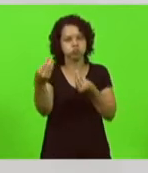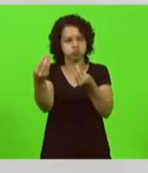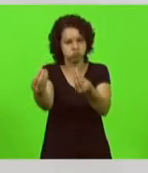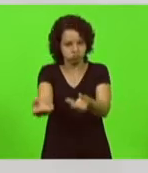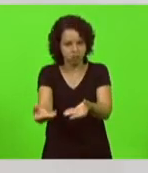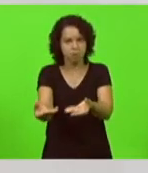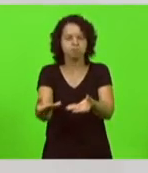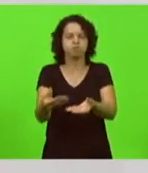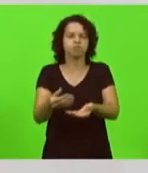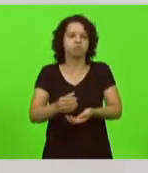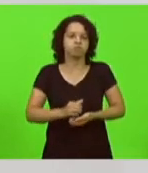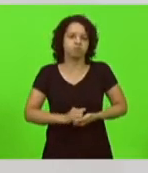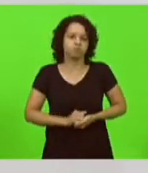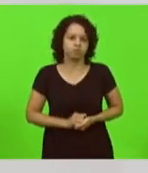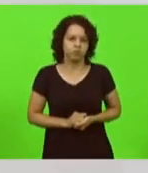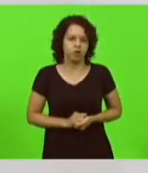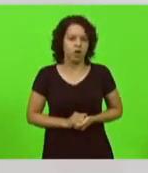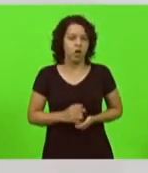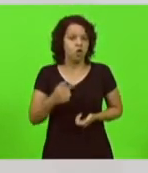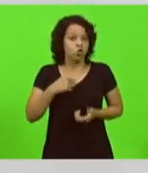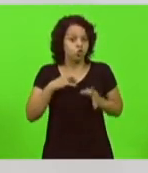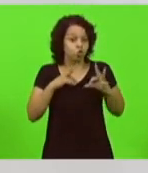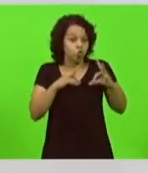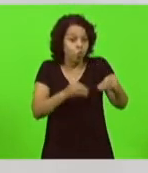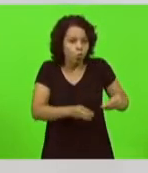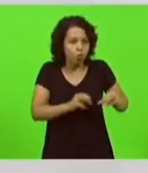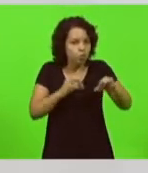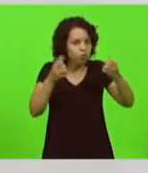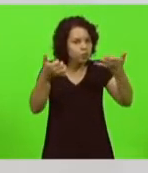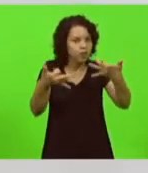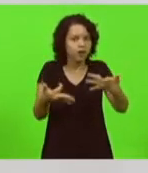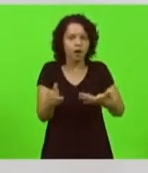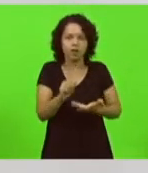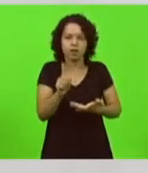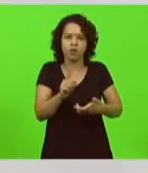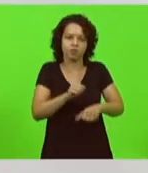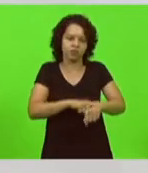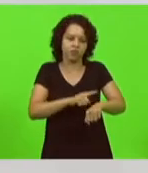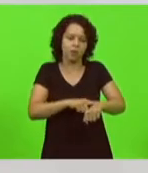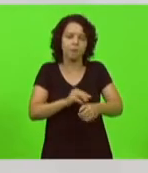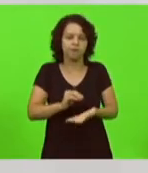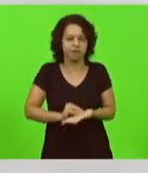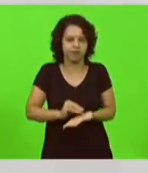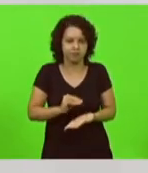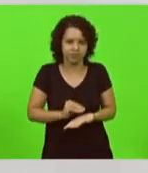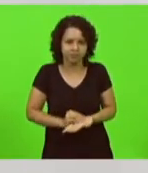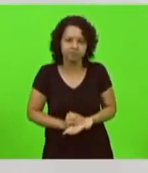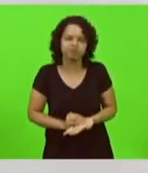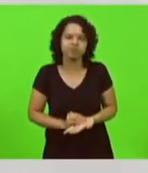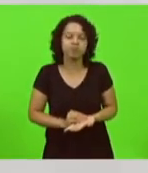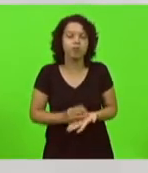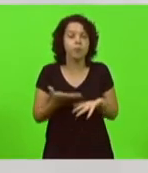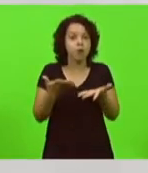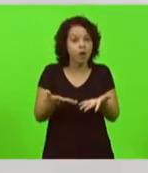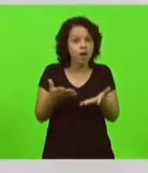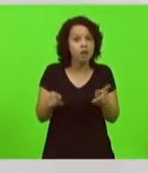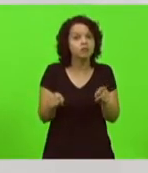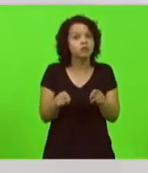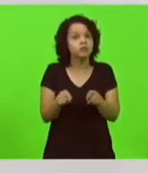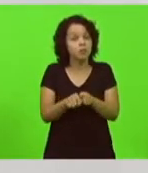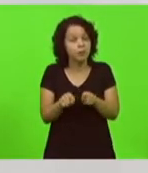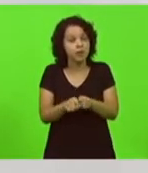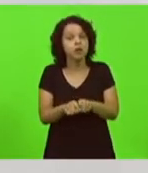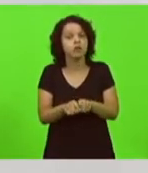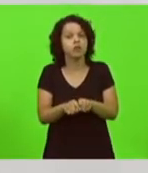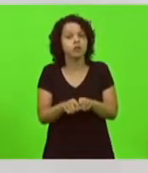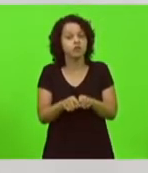a todos, do contrário, faltaria tempo. Mas ainda quero destacar aqueles que considero marcantes e que